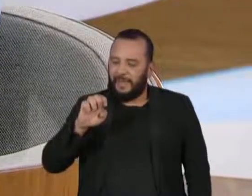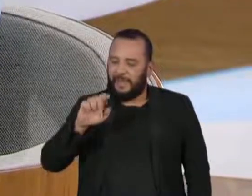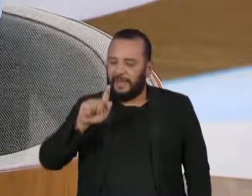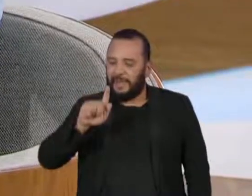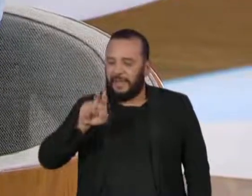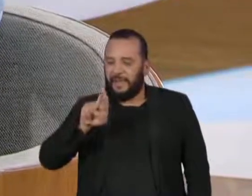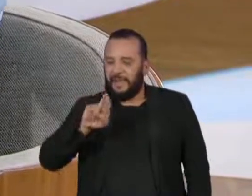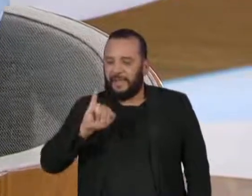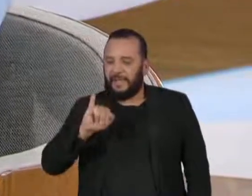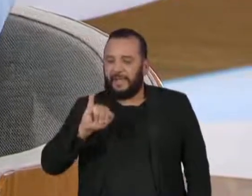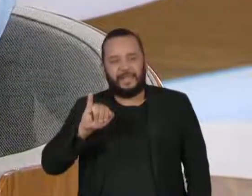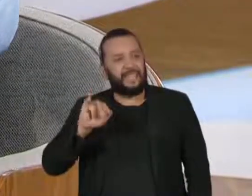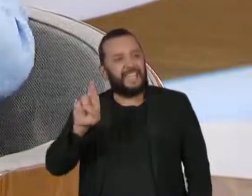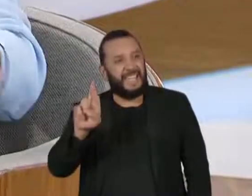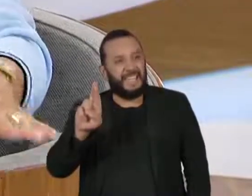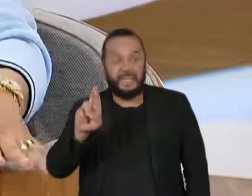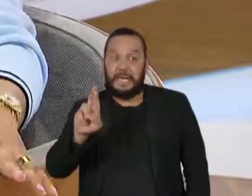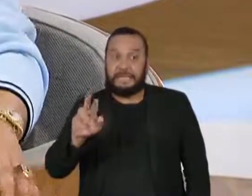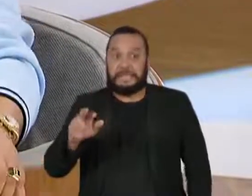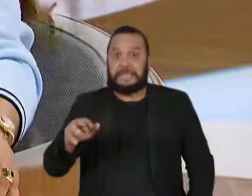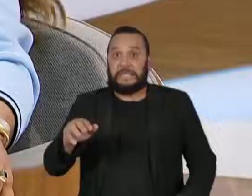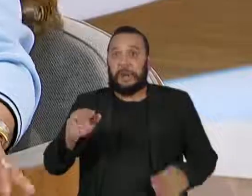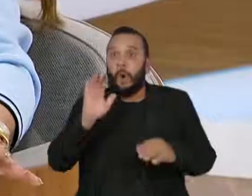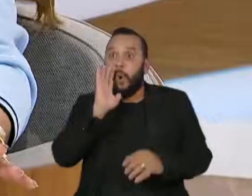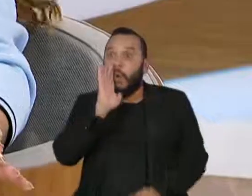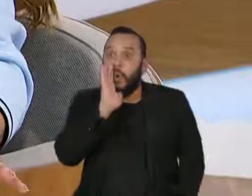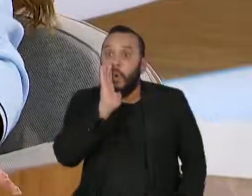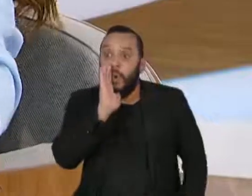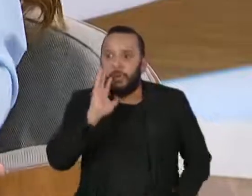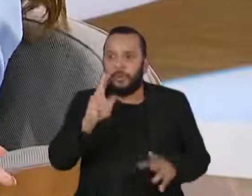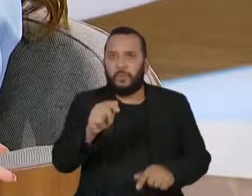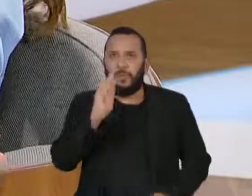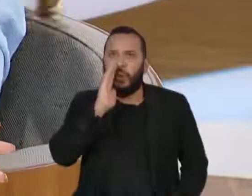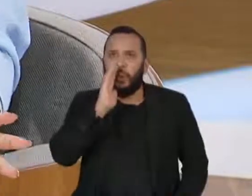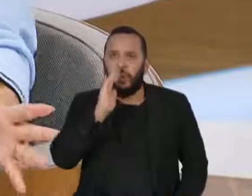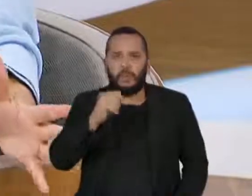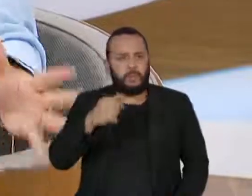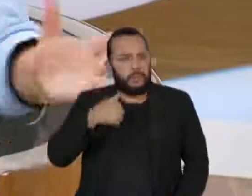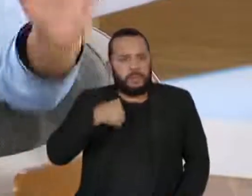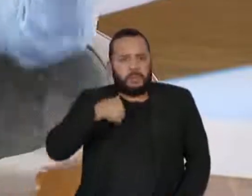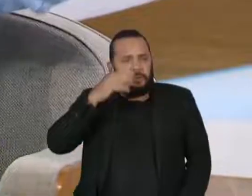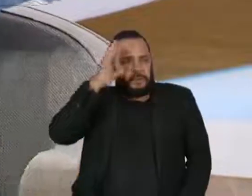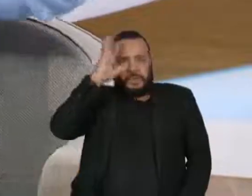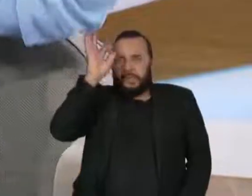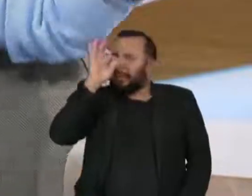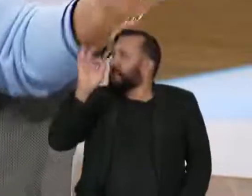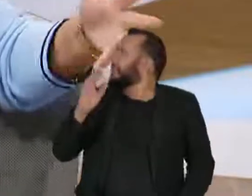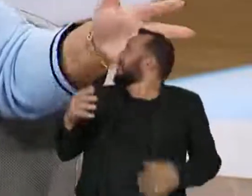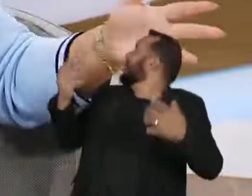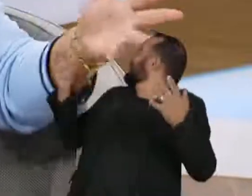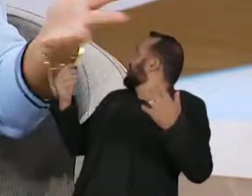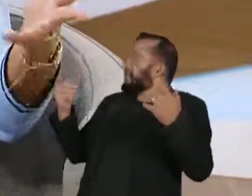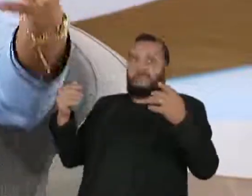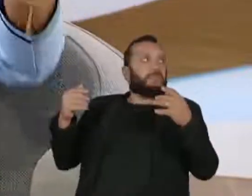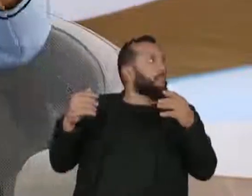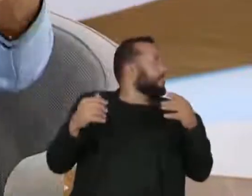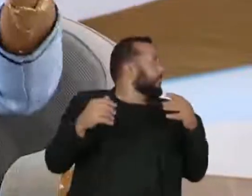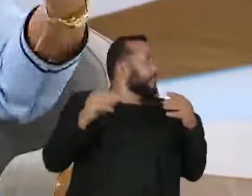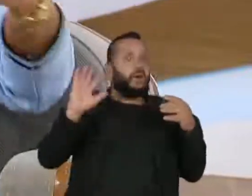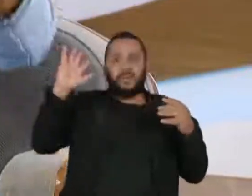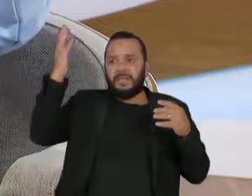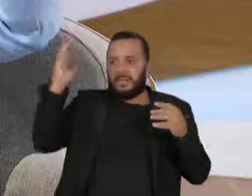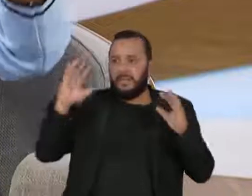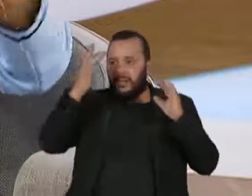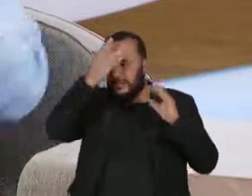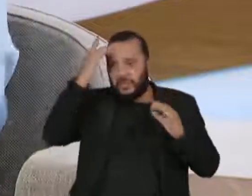do fundo do teatro para mim, assim. Eu falei, o que eu fiz? Eu não entendi. Eu falei, caiu alguma coisa, quebrou alguma coisa aqui? Era uma